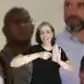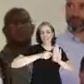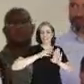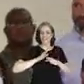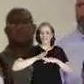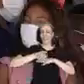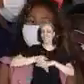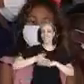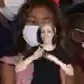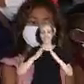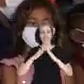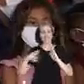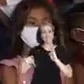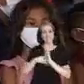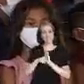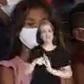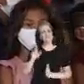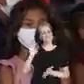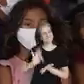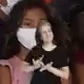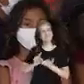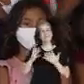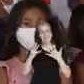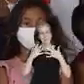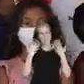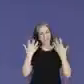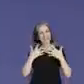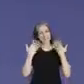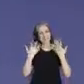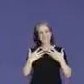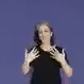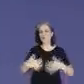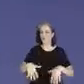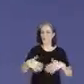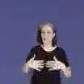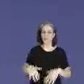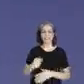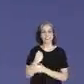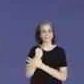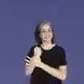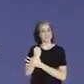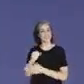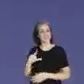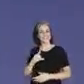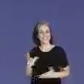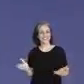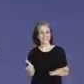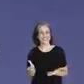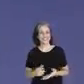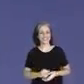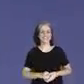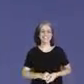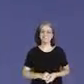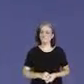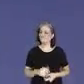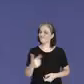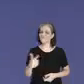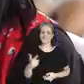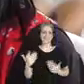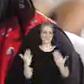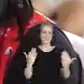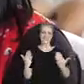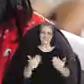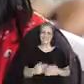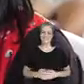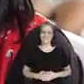Realmente a alegria, os sentimentos de garantia é muito grande, isso não tem preço.